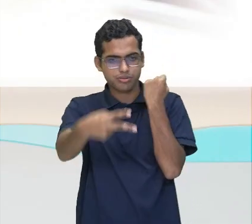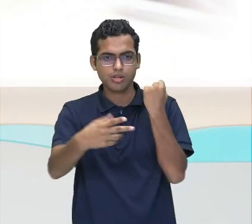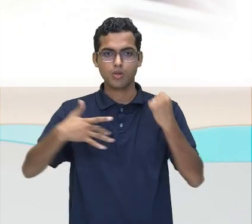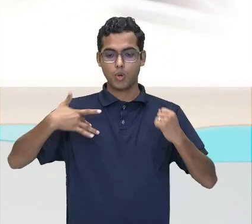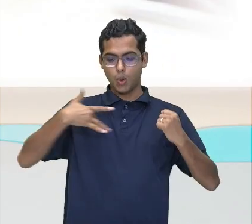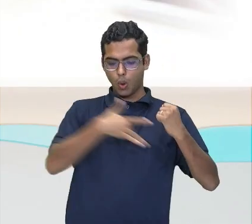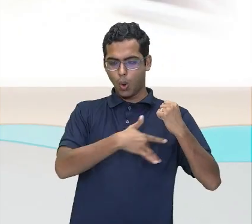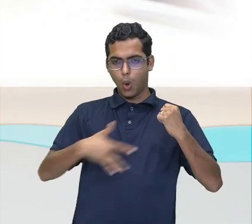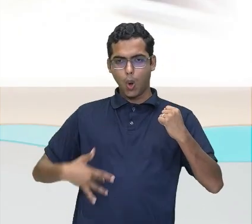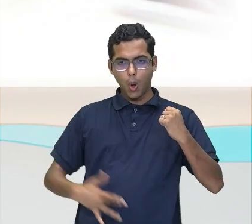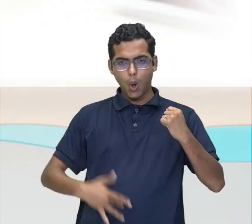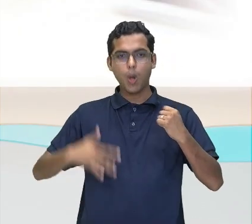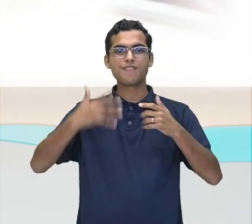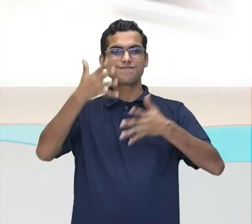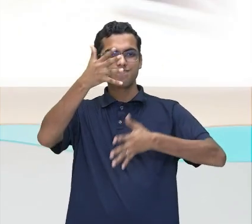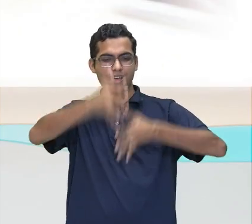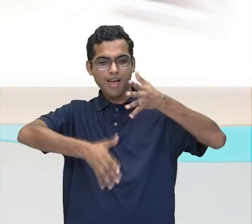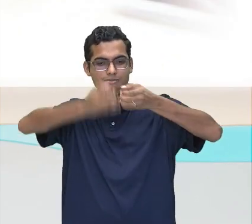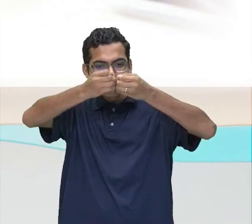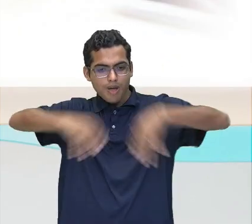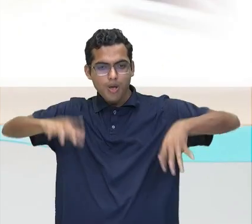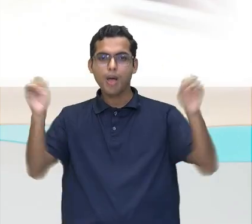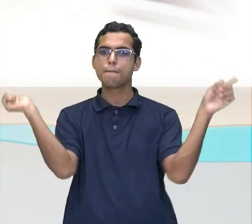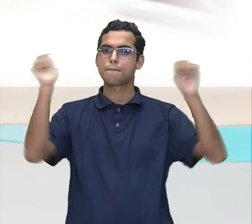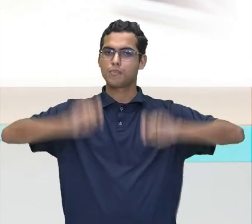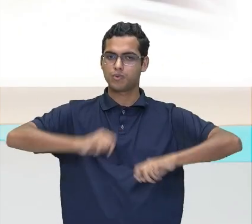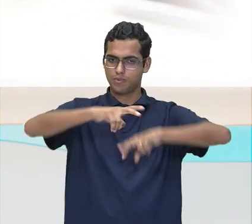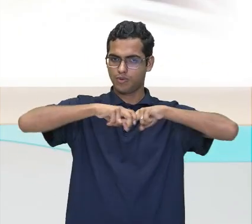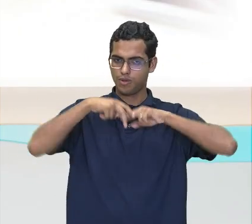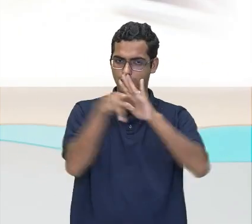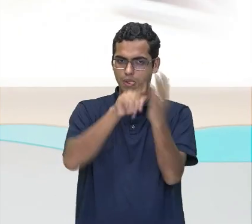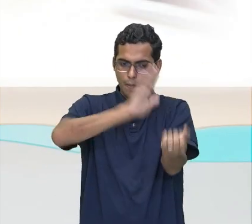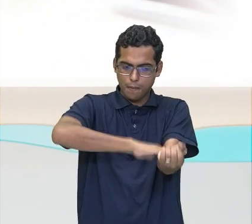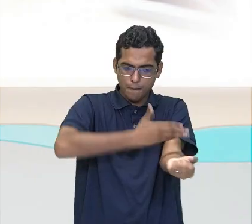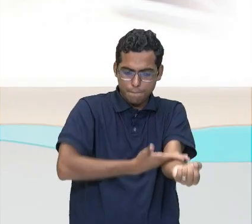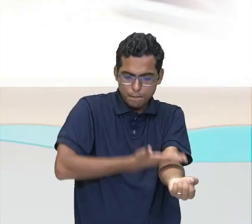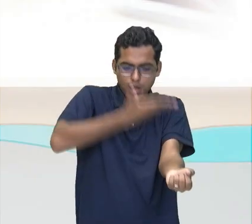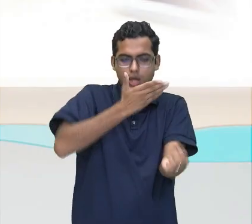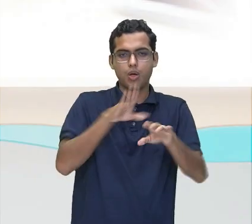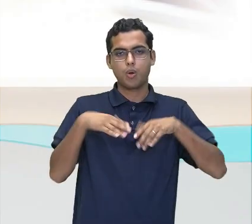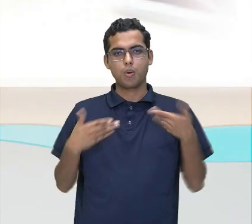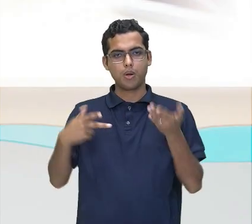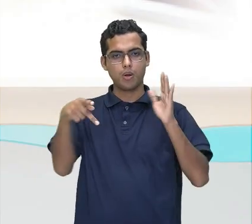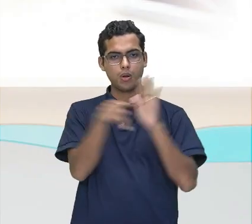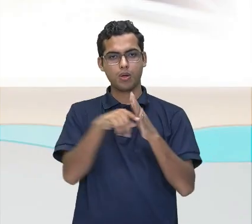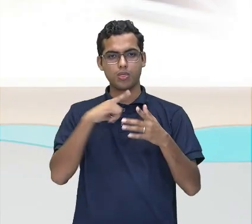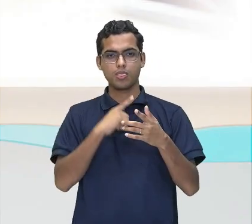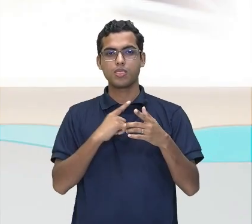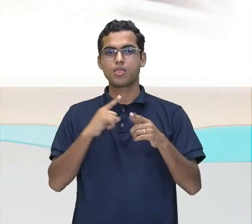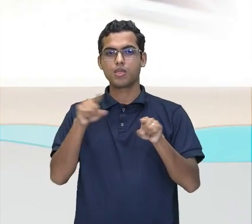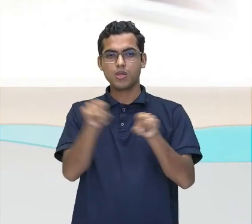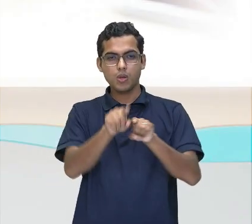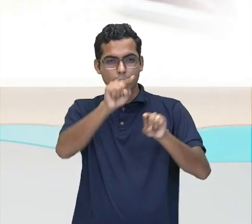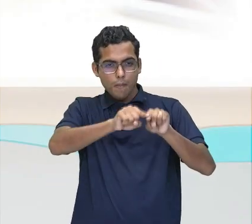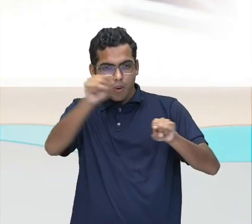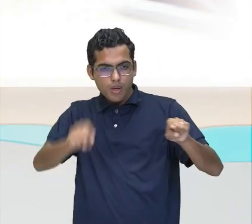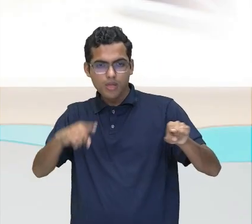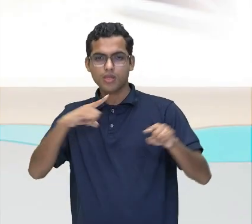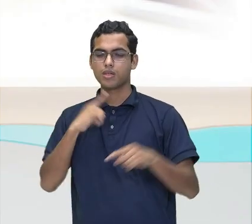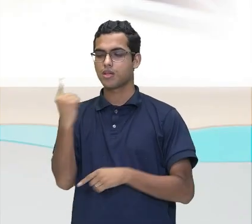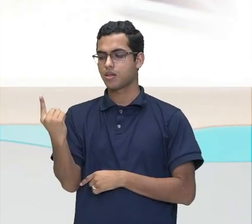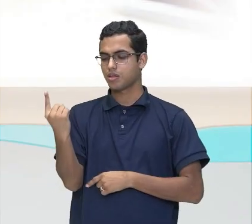que ela pode afetar. Ela ocorre quando a medida da pressão se mantém frequentemente acima de